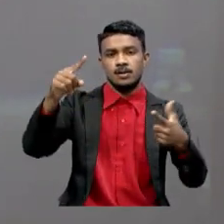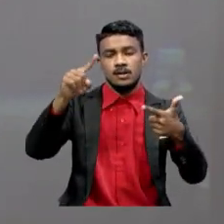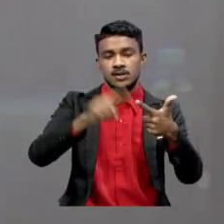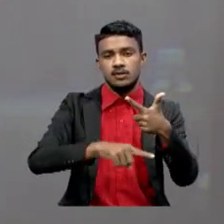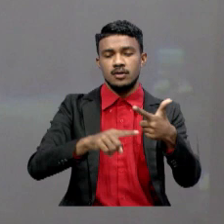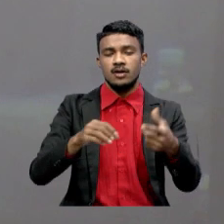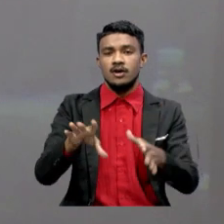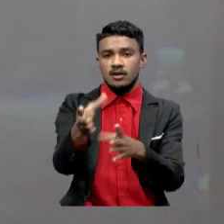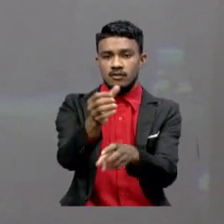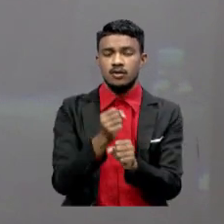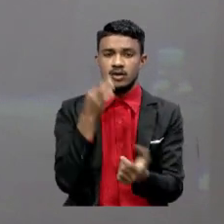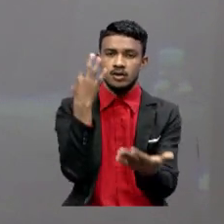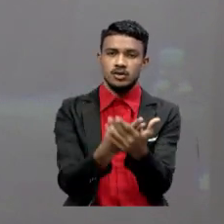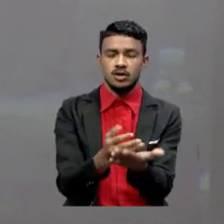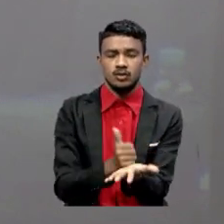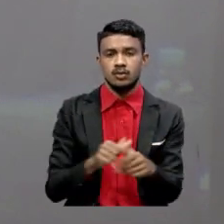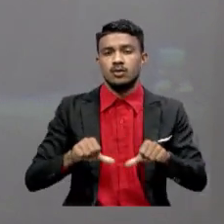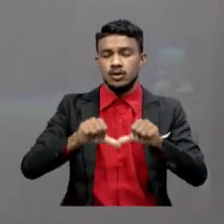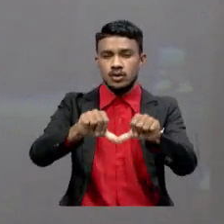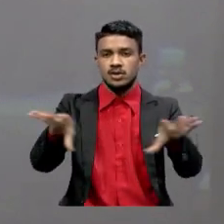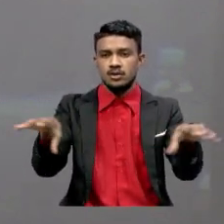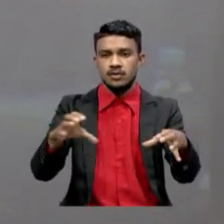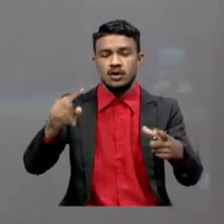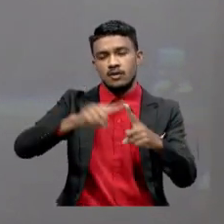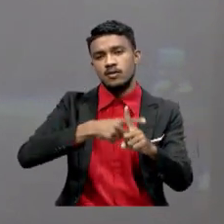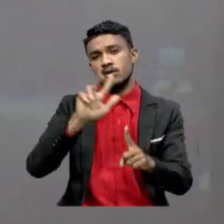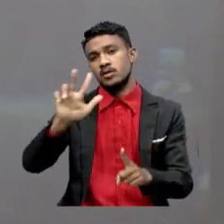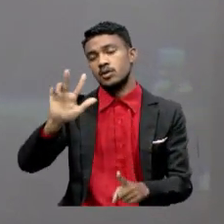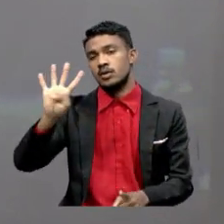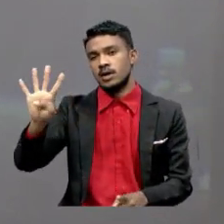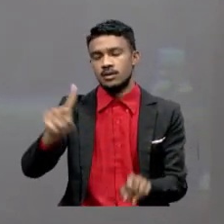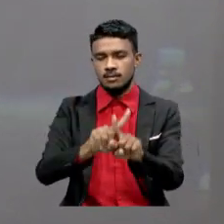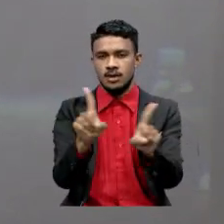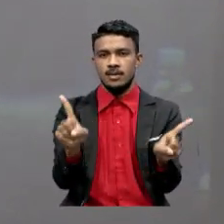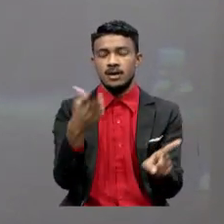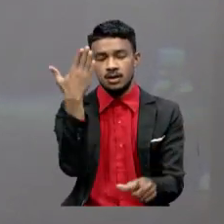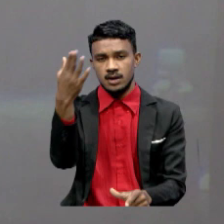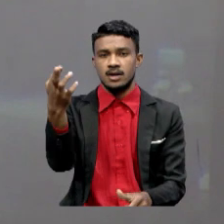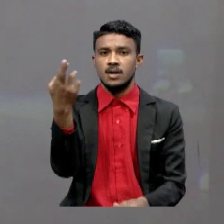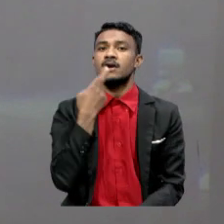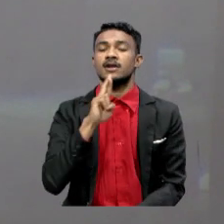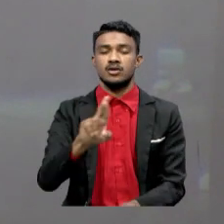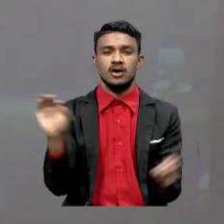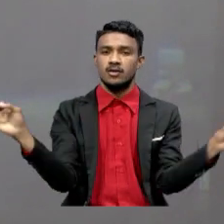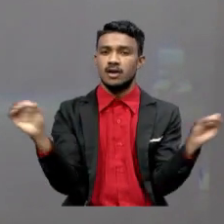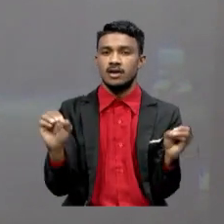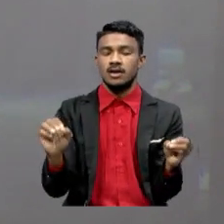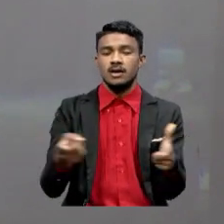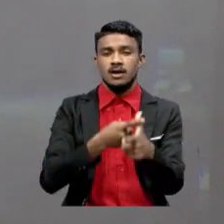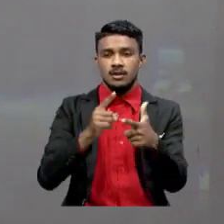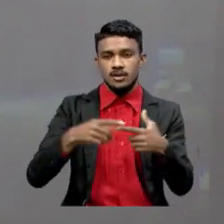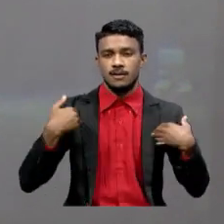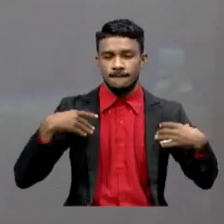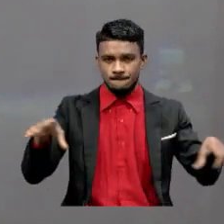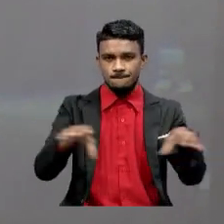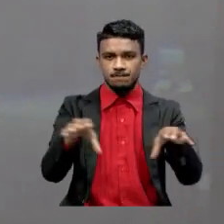ba atu continuação ba construção to agora fulan tolu fulan hato na mai be dia resultado la iha ia antau projeto comunitário